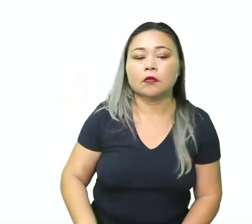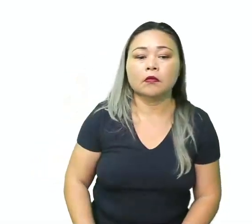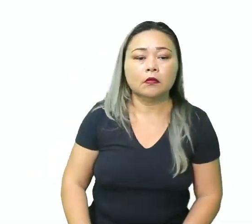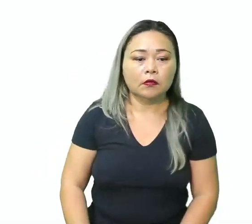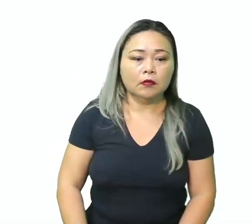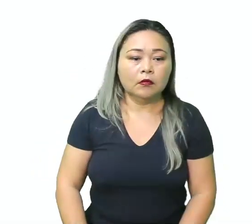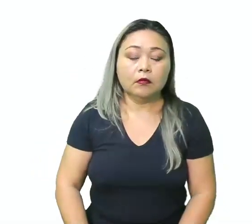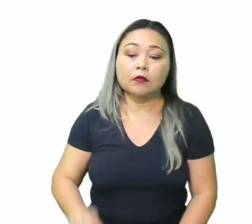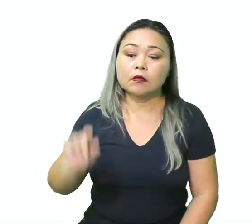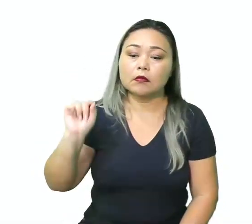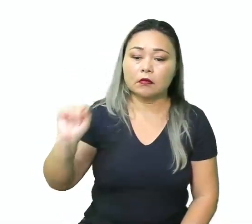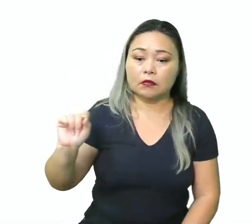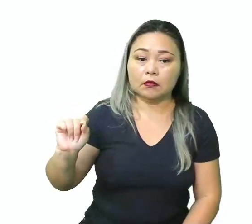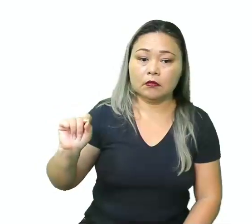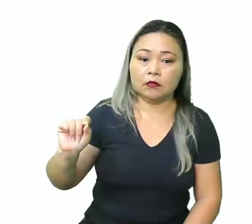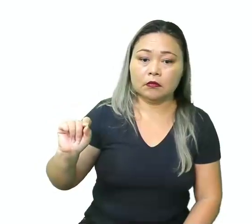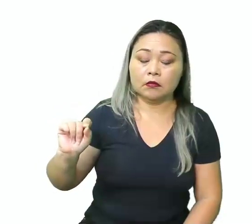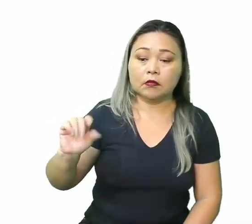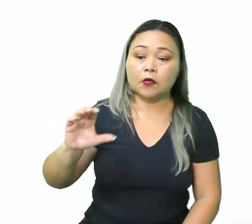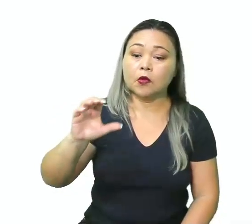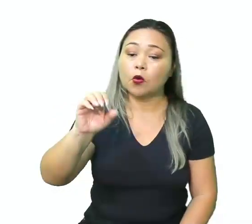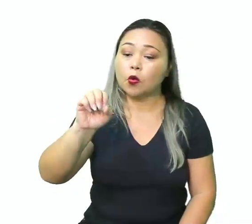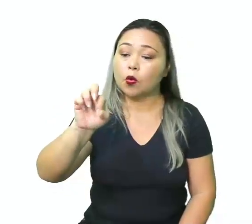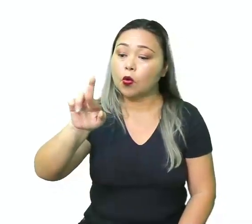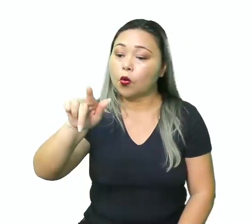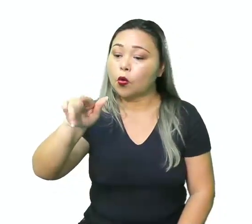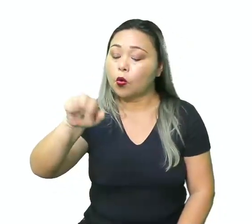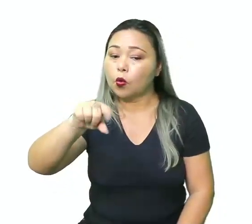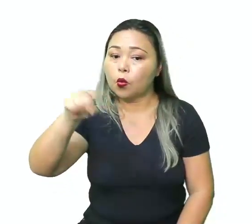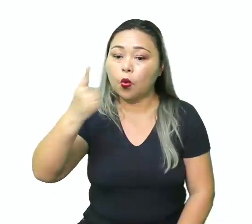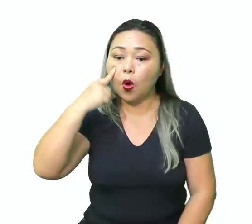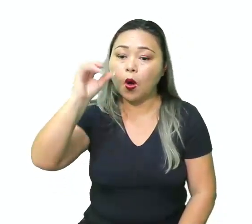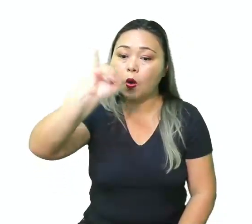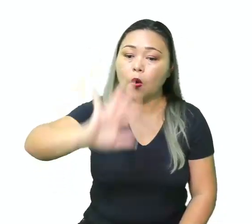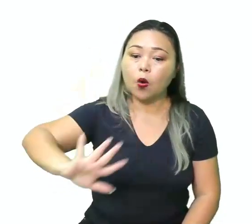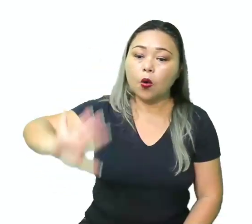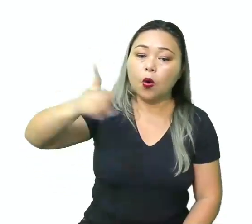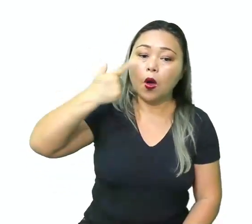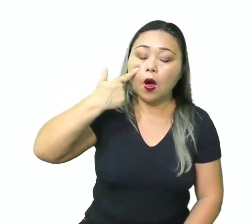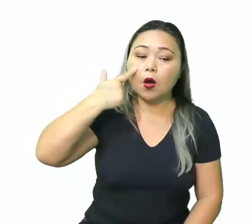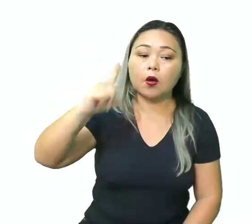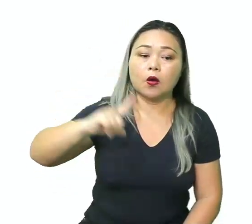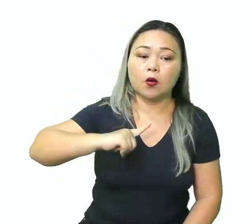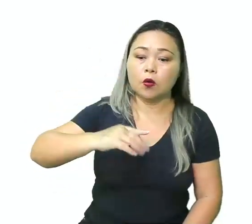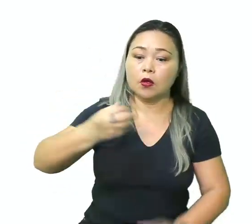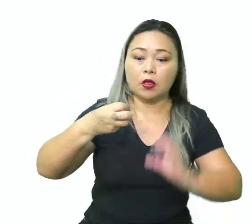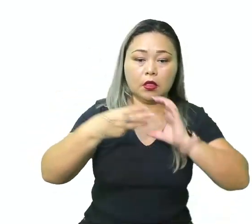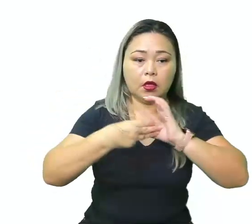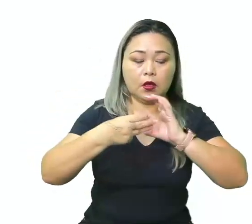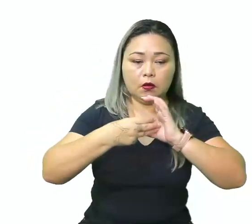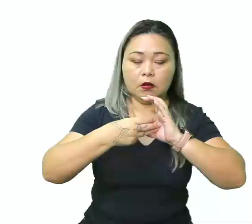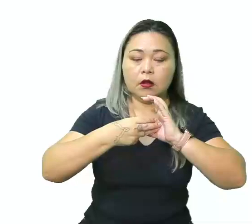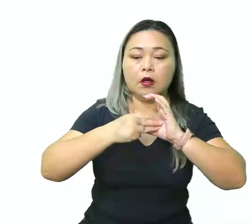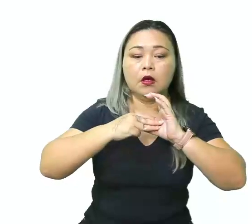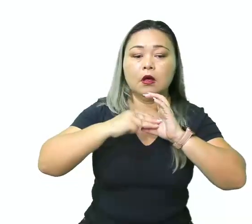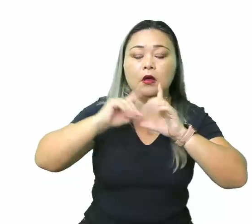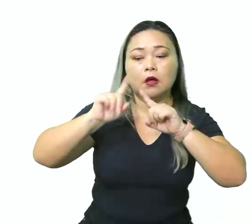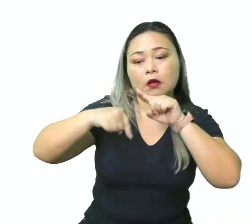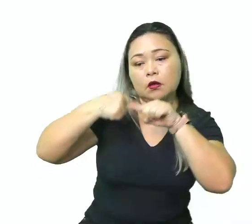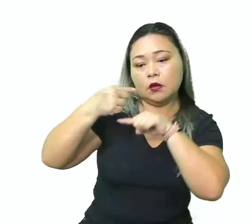lá. Então, o que seria o órgão? A gente colocou essa imagem aí onde você tem célula,